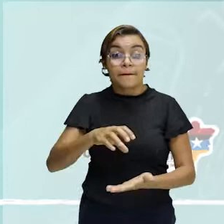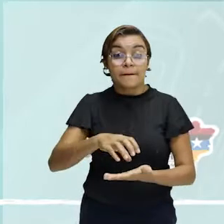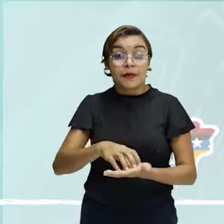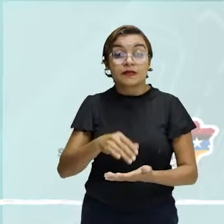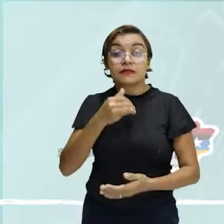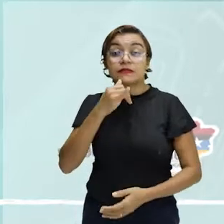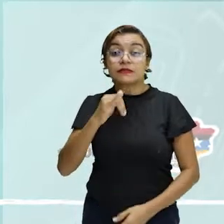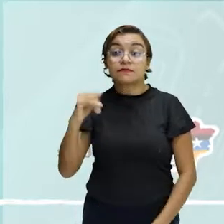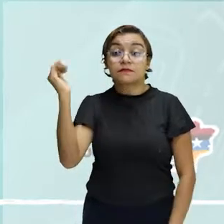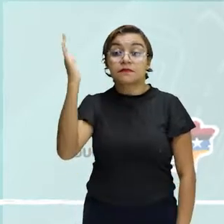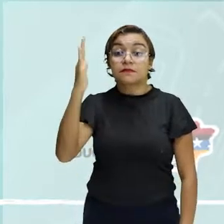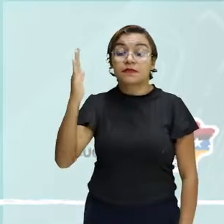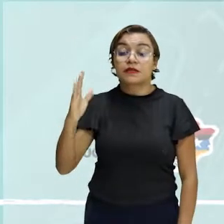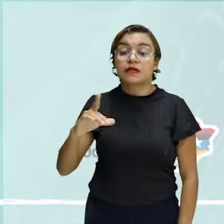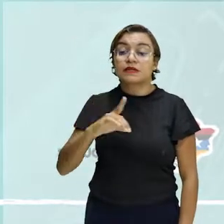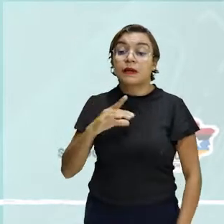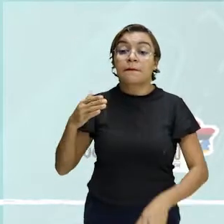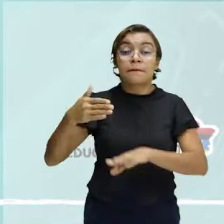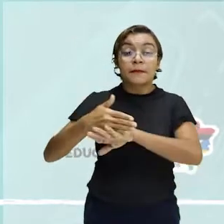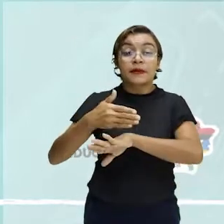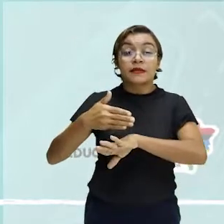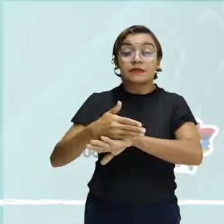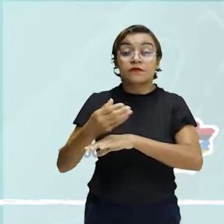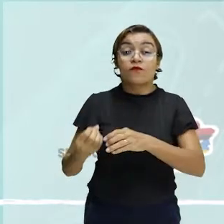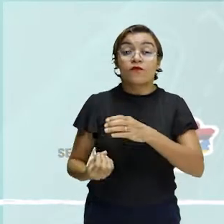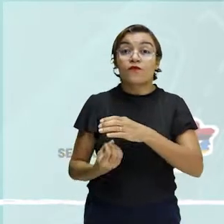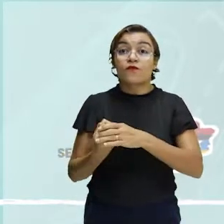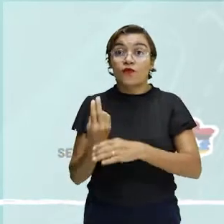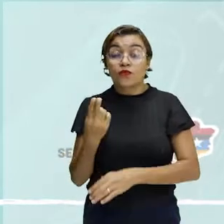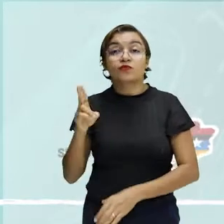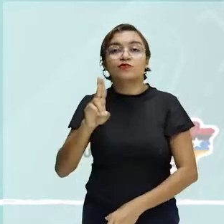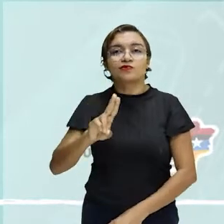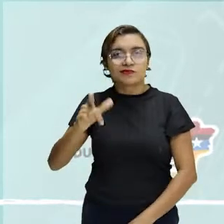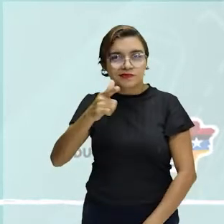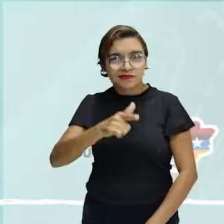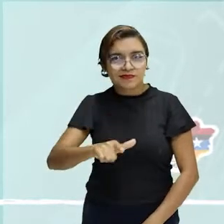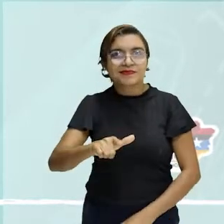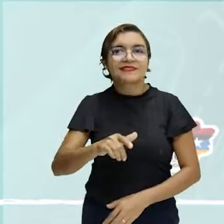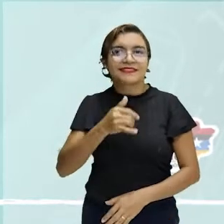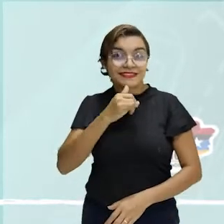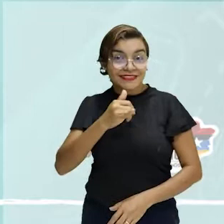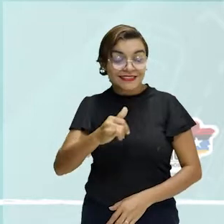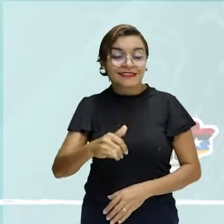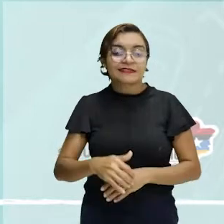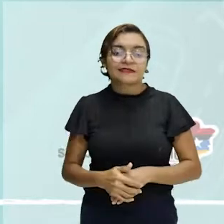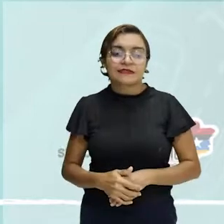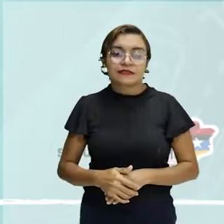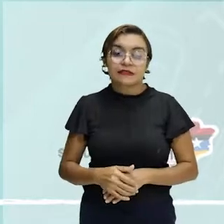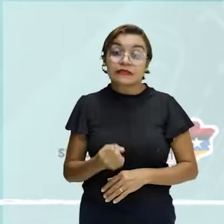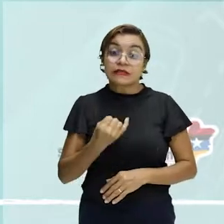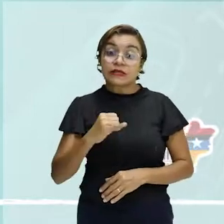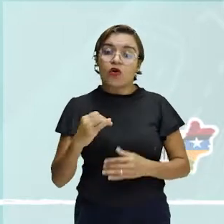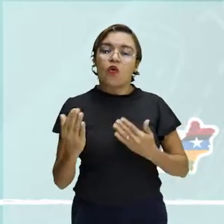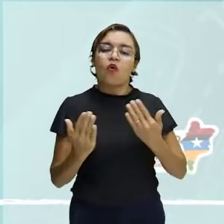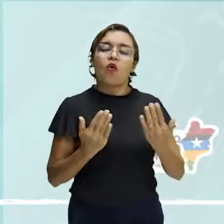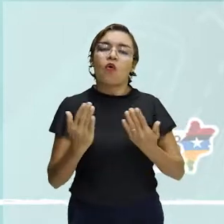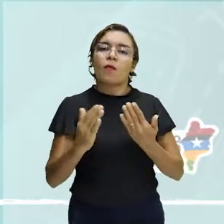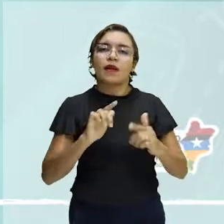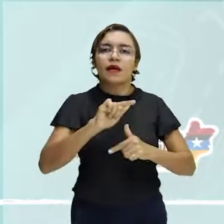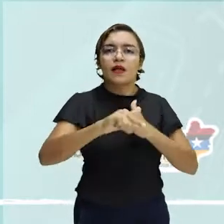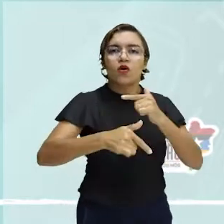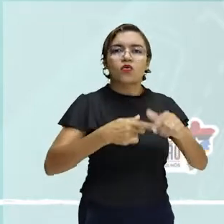energética brasileira tem grande participação de fontes renováveis, beleza, de energia, quando comparada aos demais